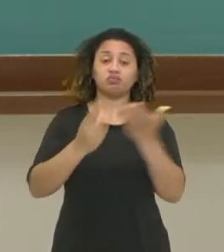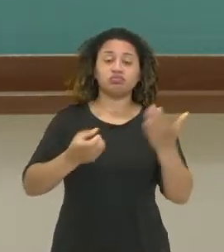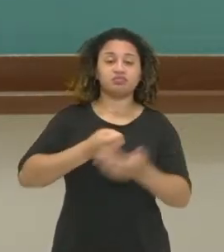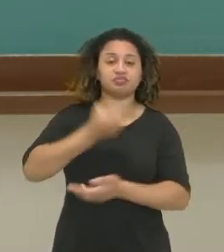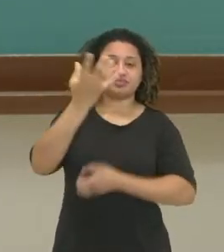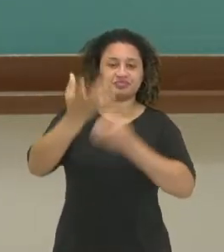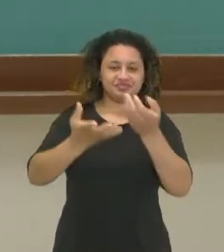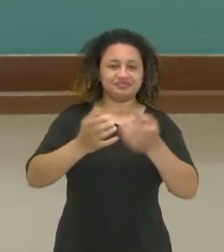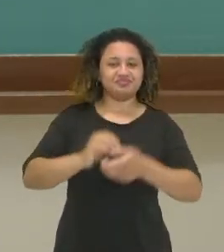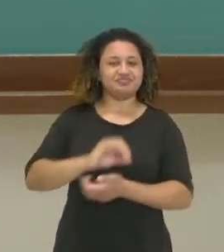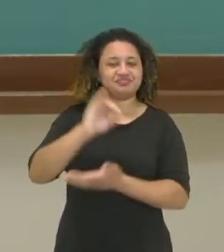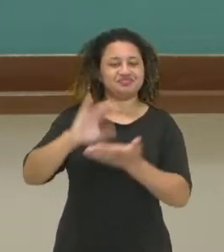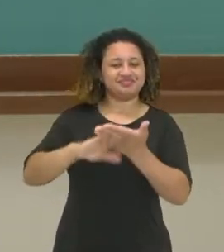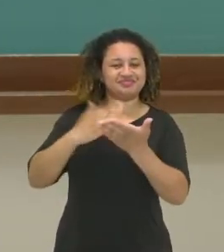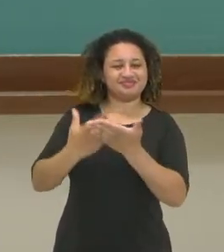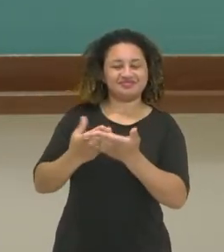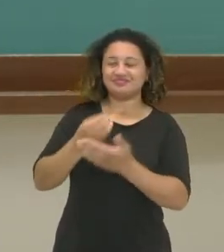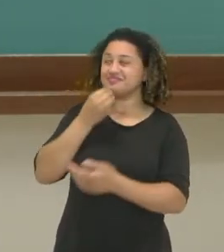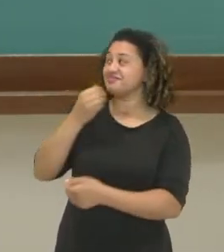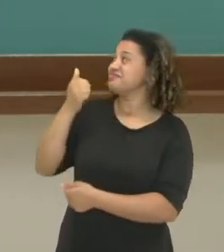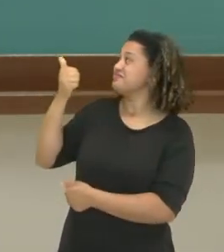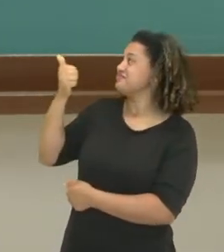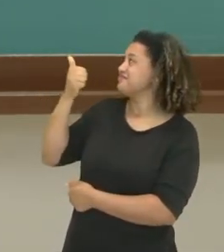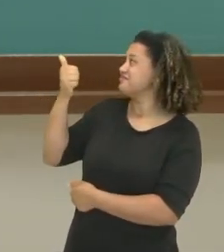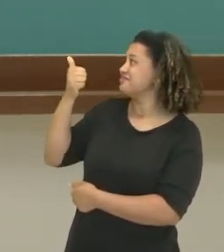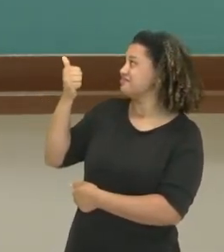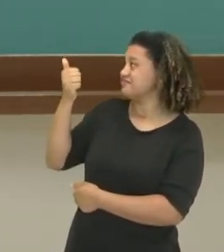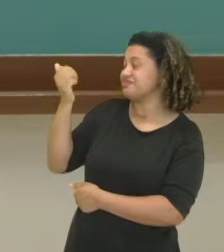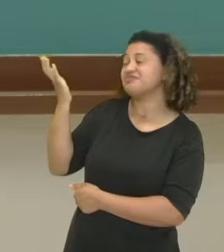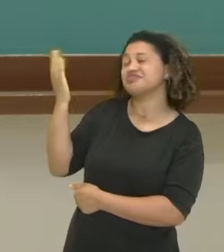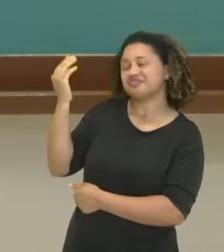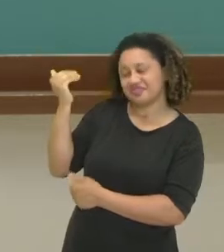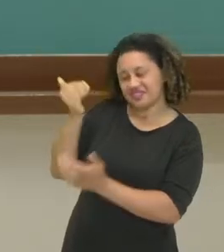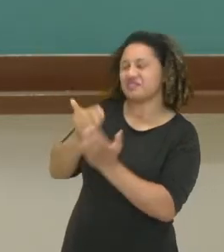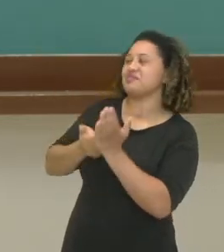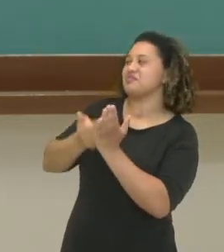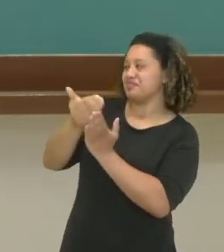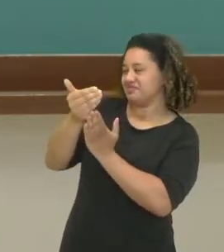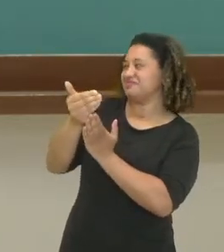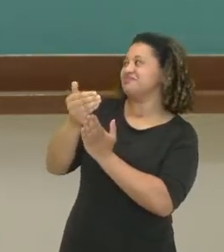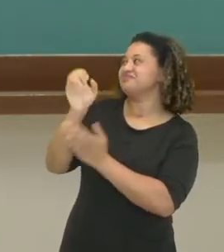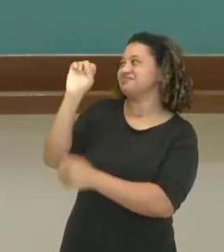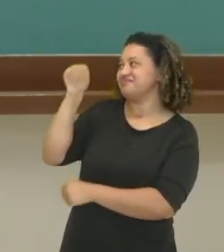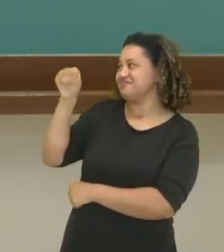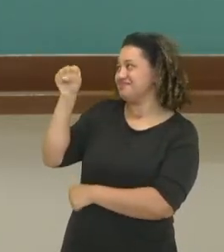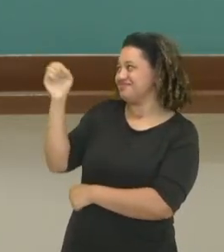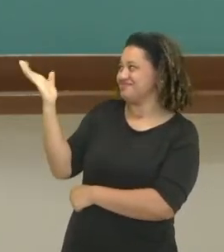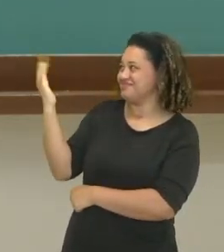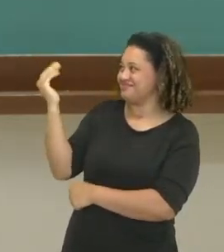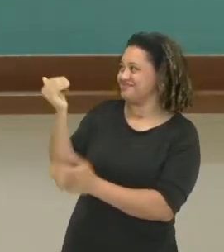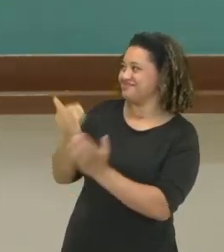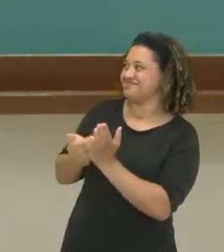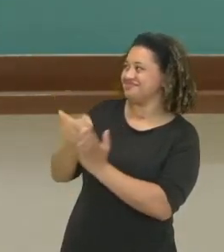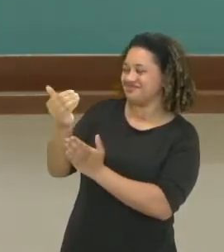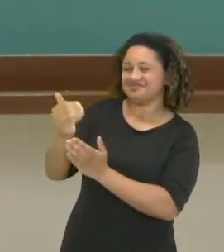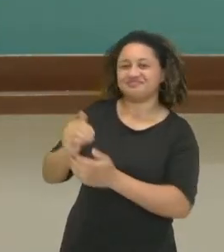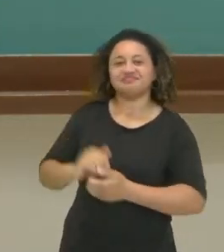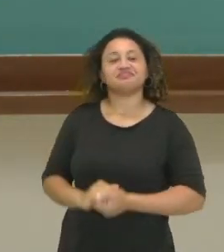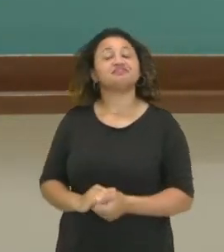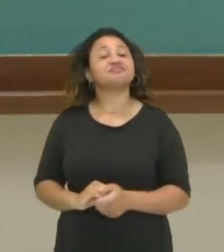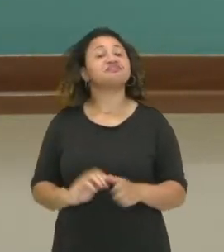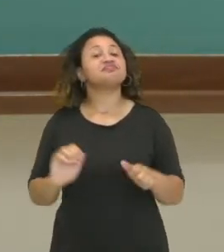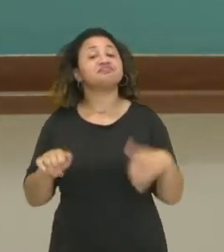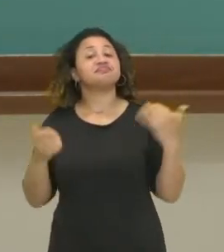Olá, minha querida intérprete! Tudo certinho, Jéssica? Vamos falar de poesia? Conhecer João Cabral de Melo Neto? Então,